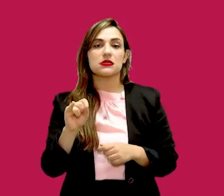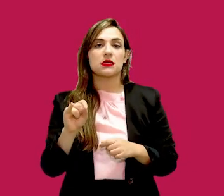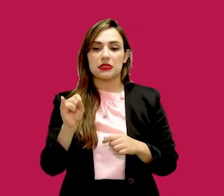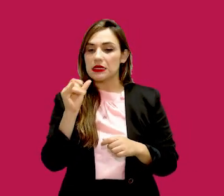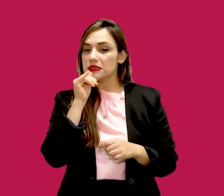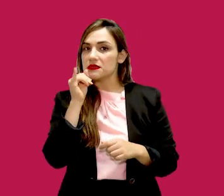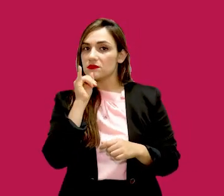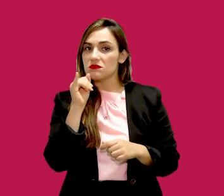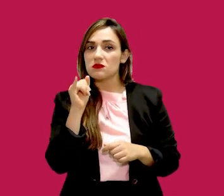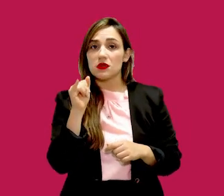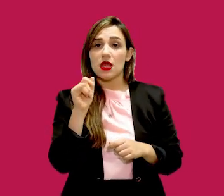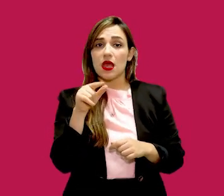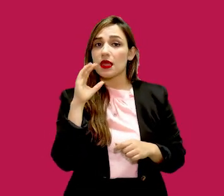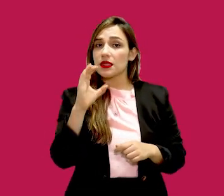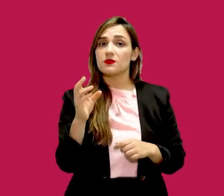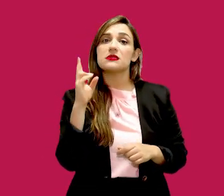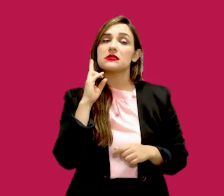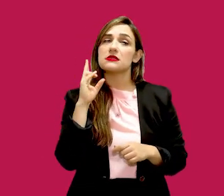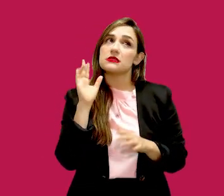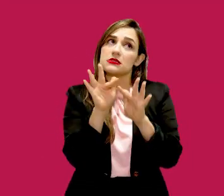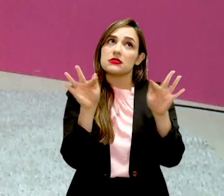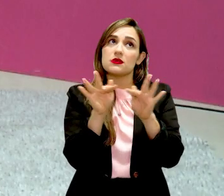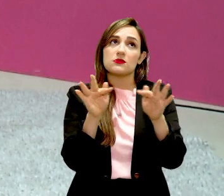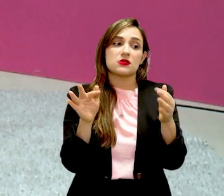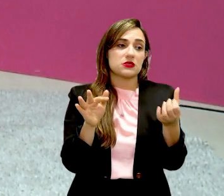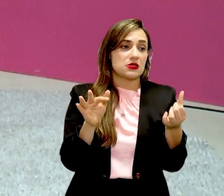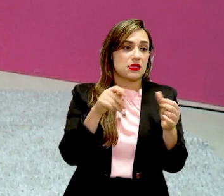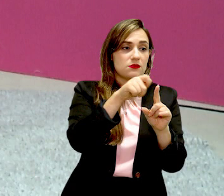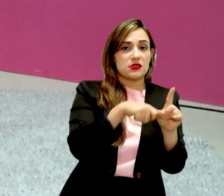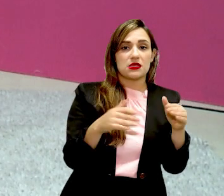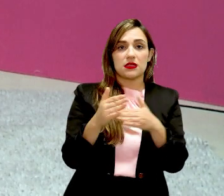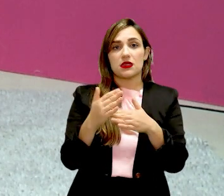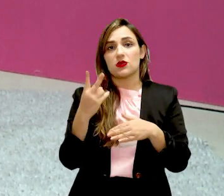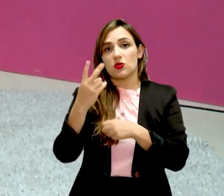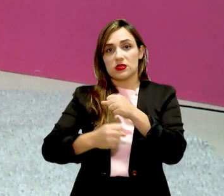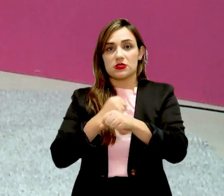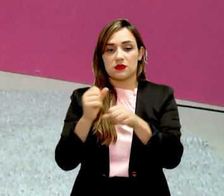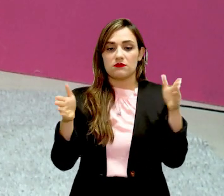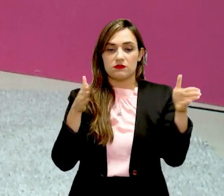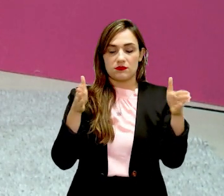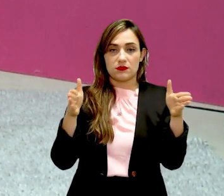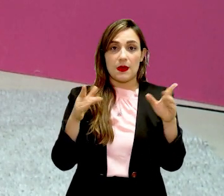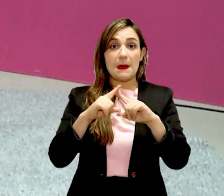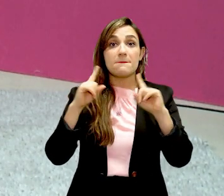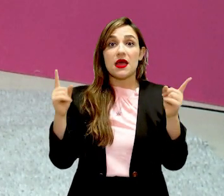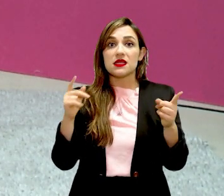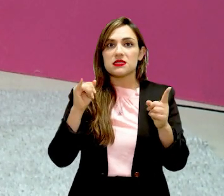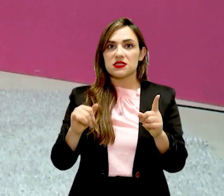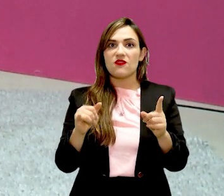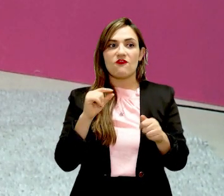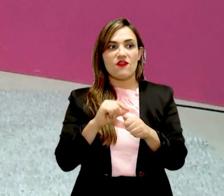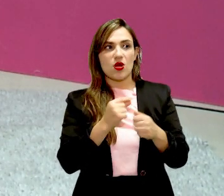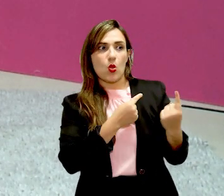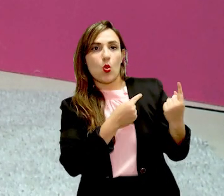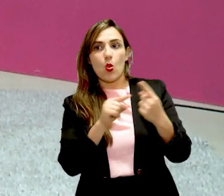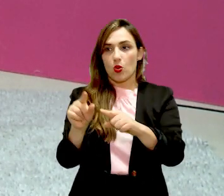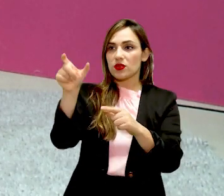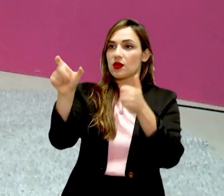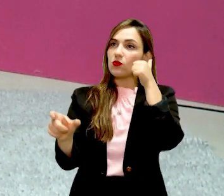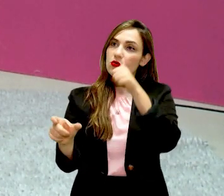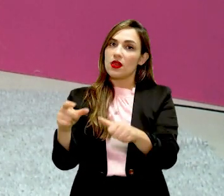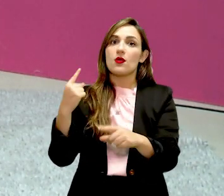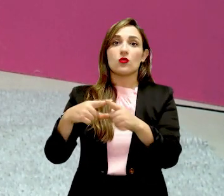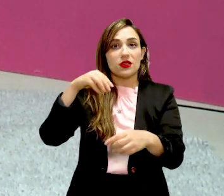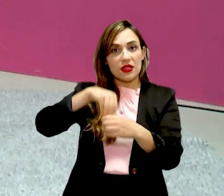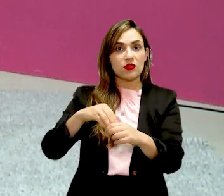Hoje, numa situação simples, o crime seria uma pena de 6 meses a 2 anos. Enquanto se esse crime for praticado contra a mulher no contexto